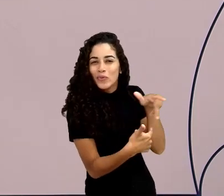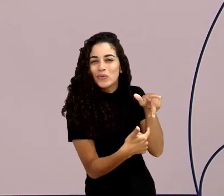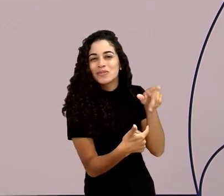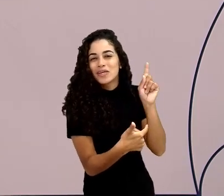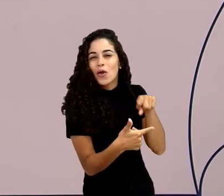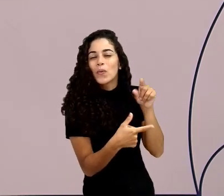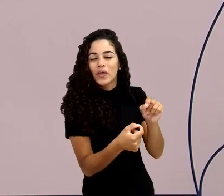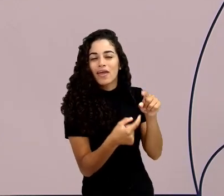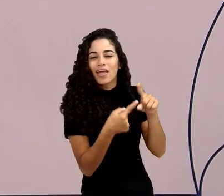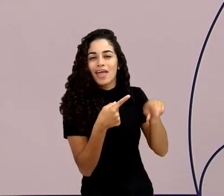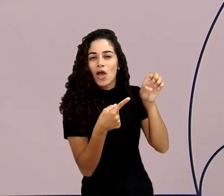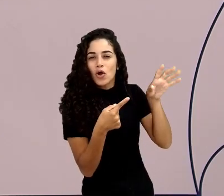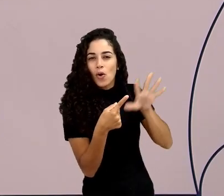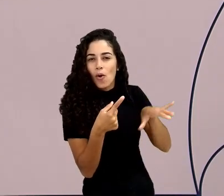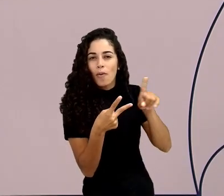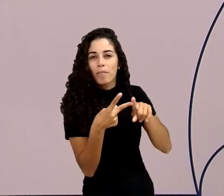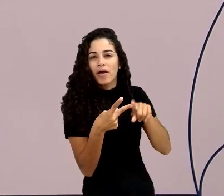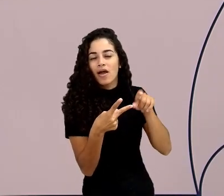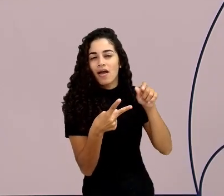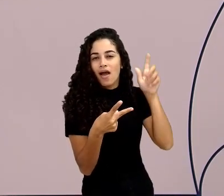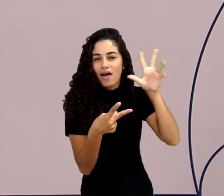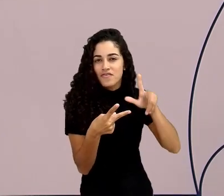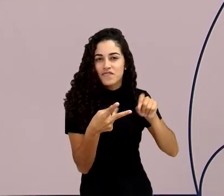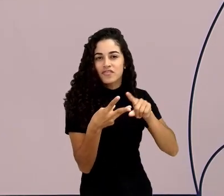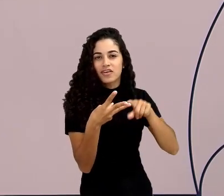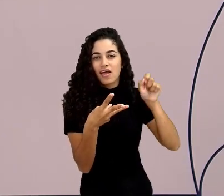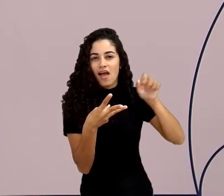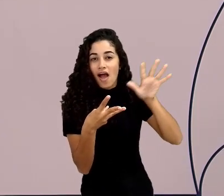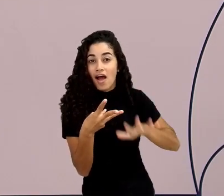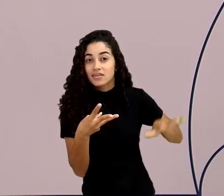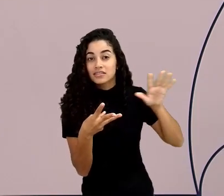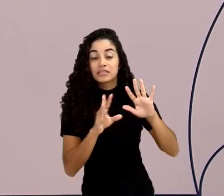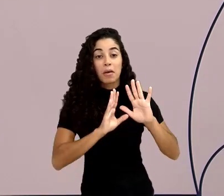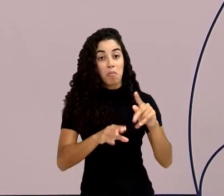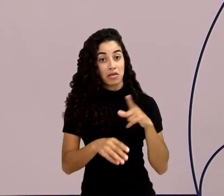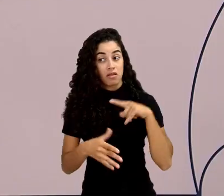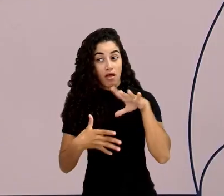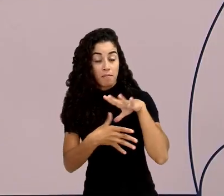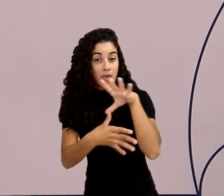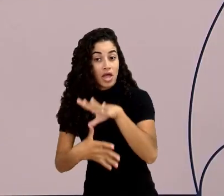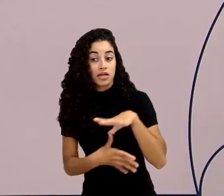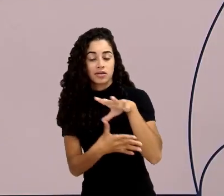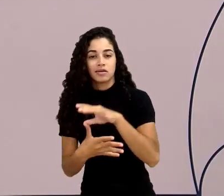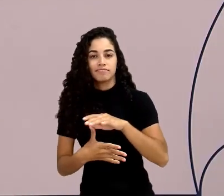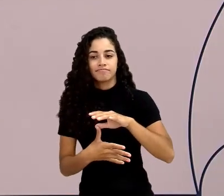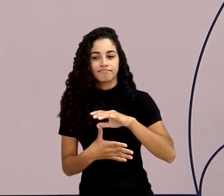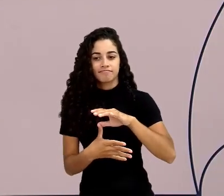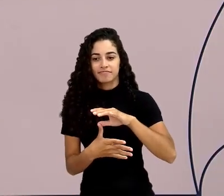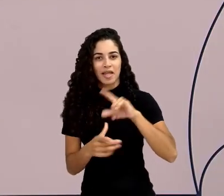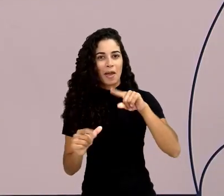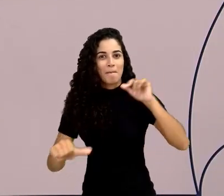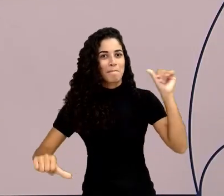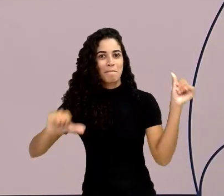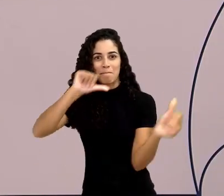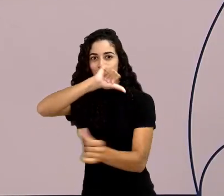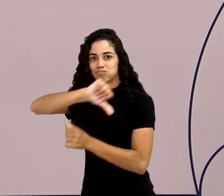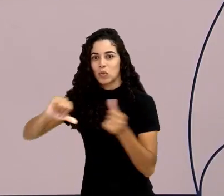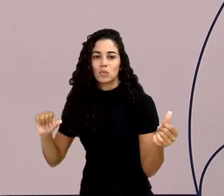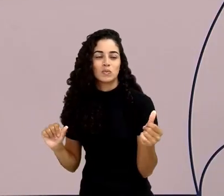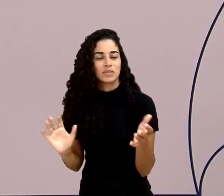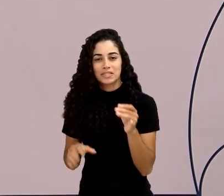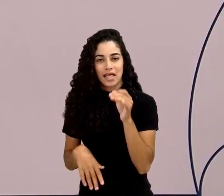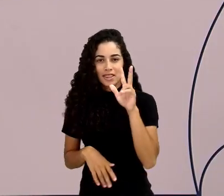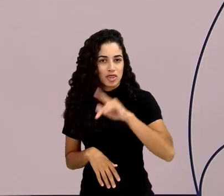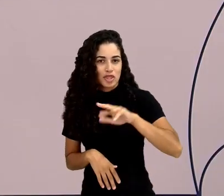África e Ásia, mas a partir daí, com a chegada da América, vai haver uma troca, né? Não somente